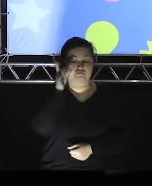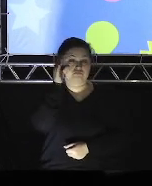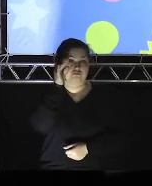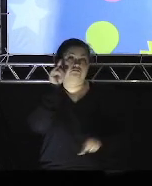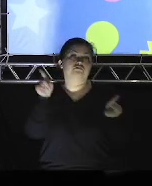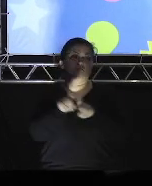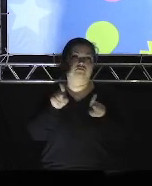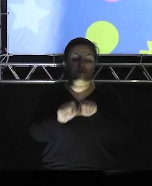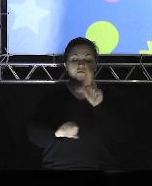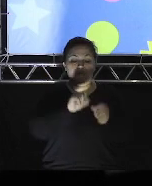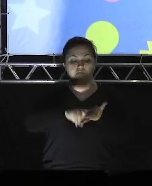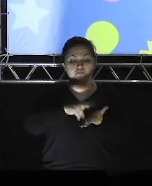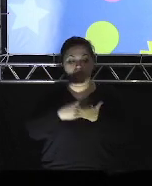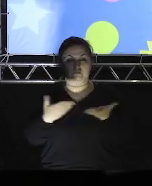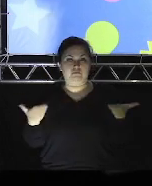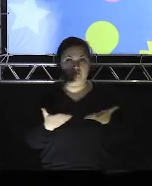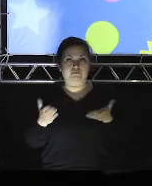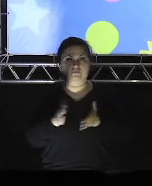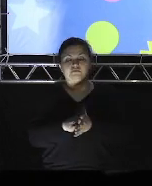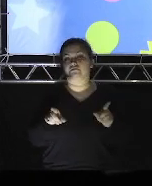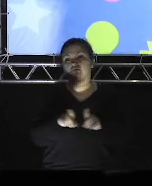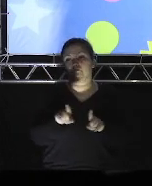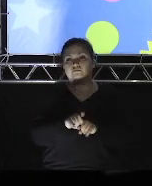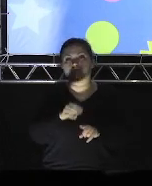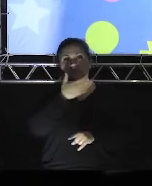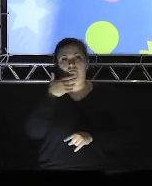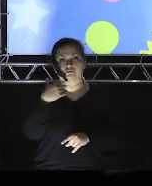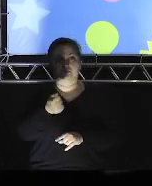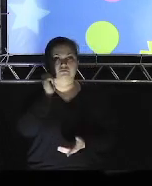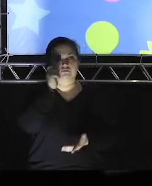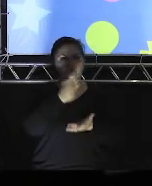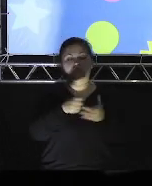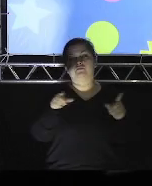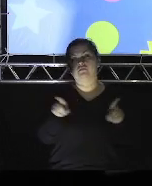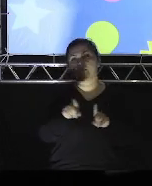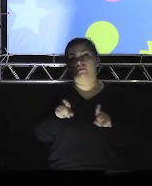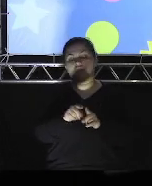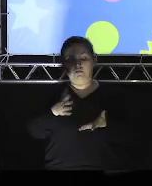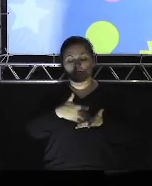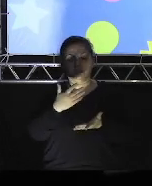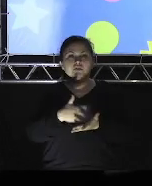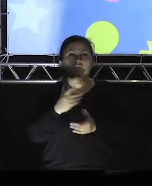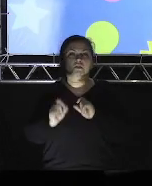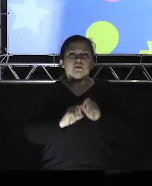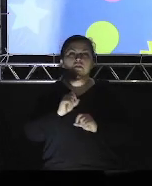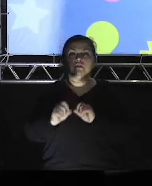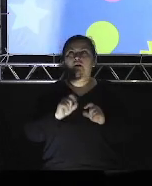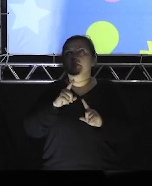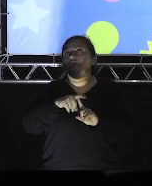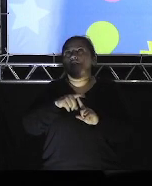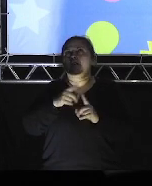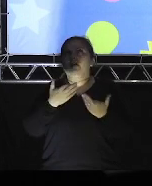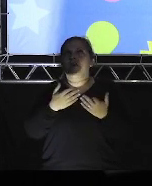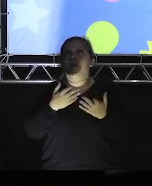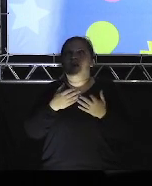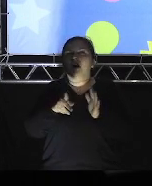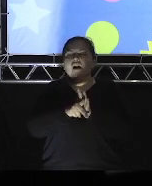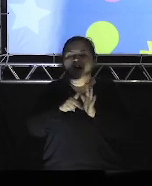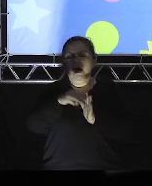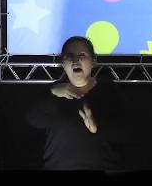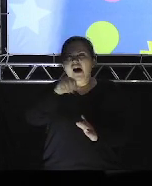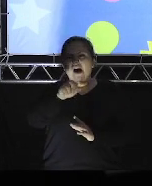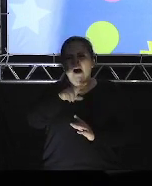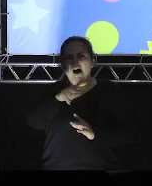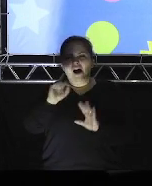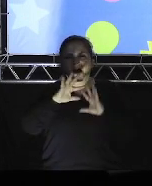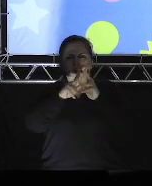livro foi traduzido recentemente, então também vale comprar. É um livro, assim, tipo, must have, né? Todo